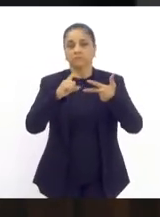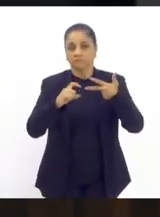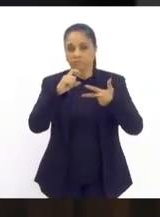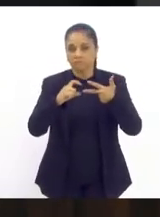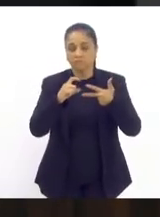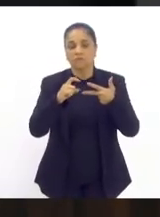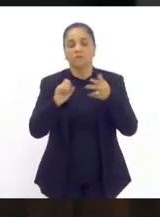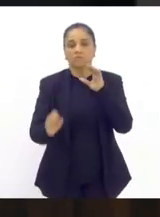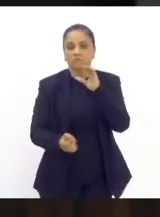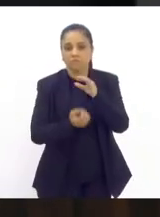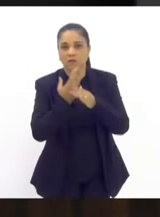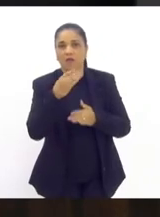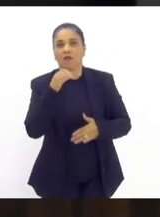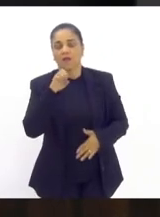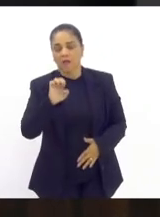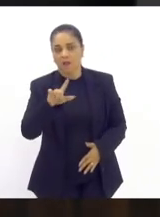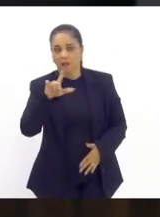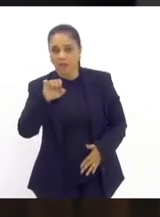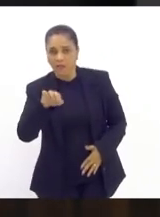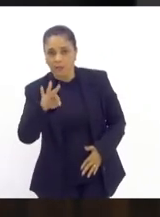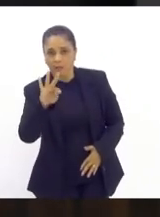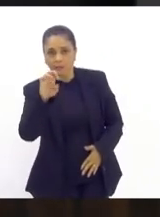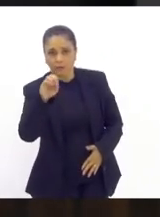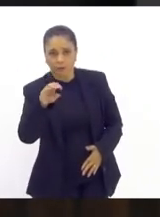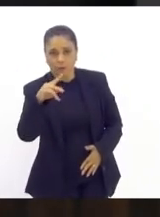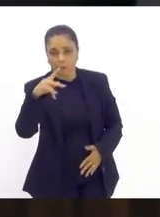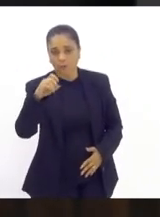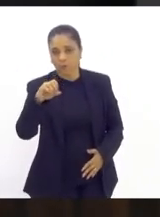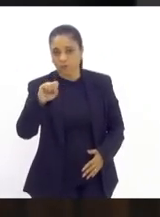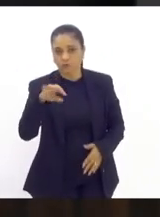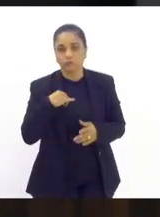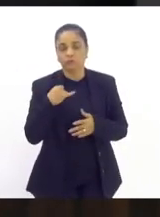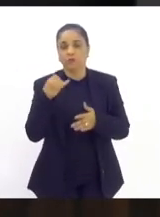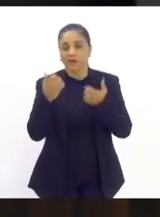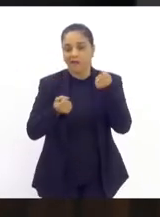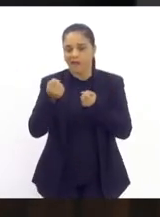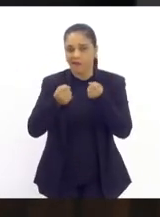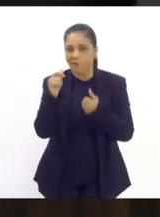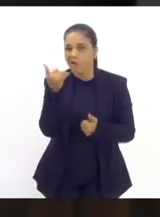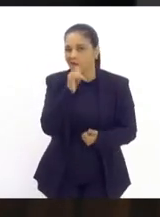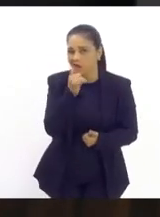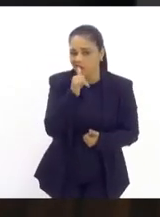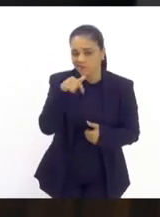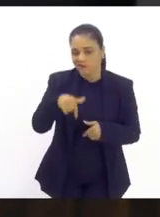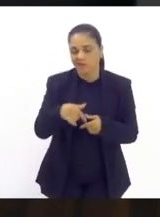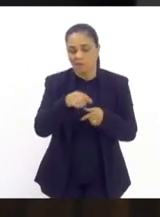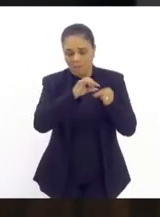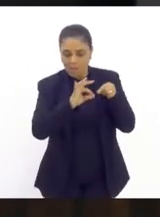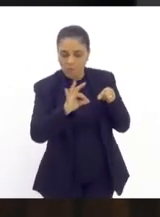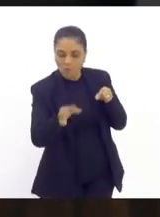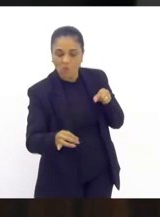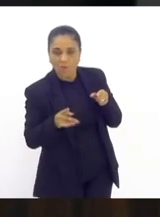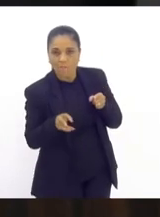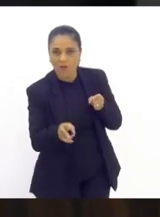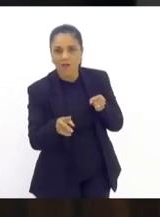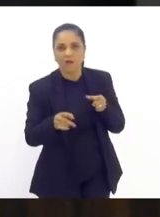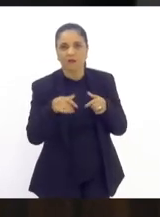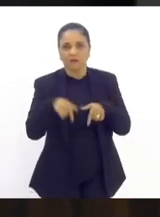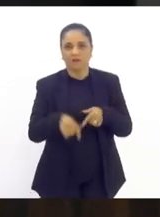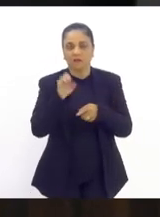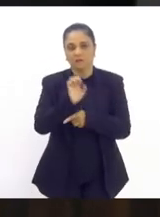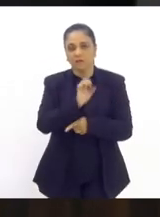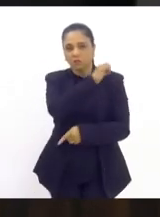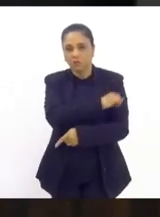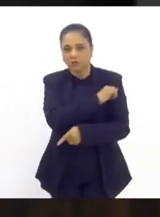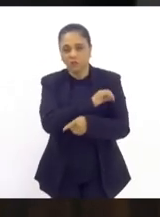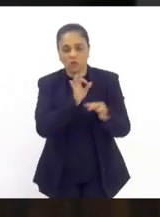para abastecimento dos carros elétricos elétricos no estado do Rio de Janeiro parcializar as comissões de construção Justiça